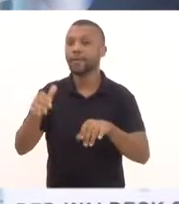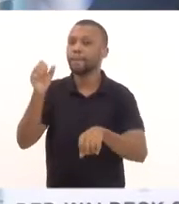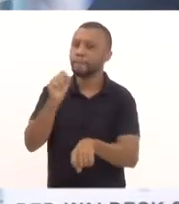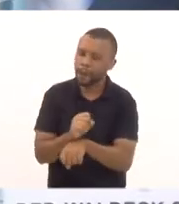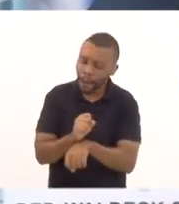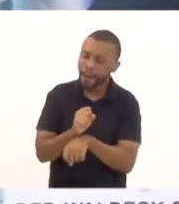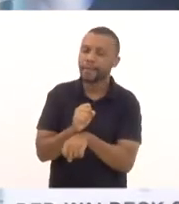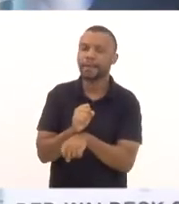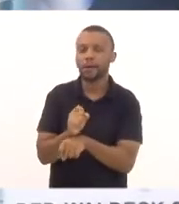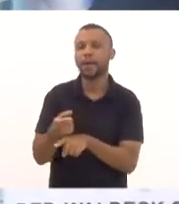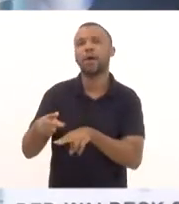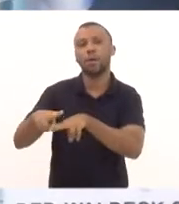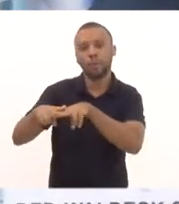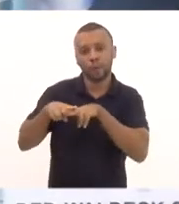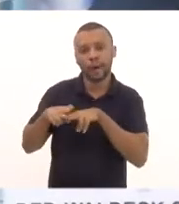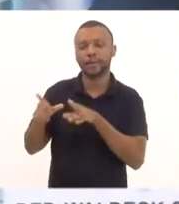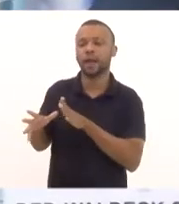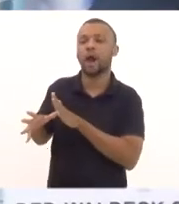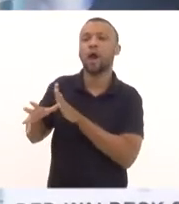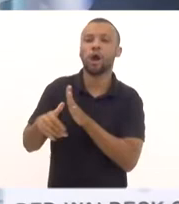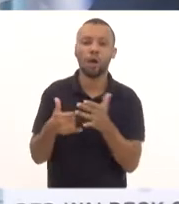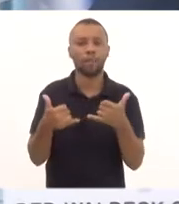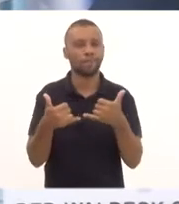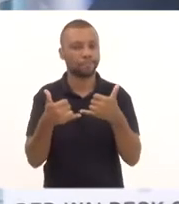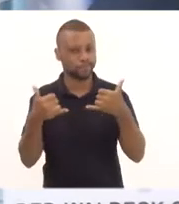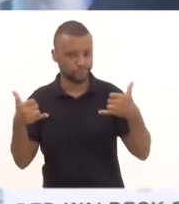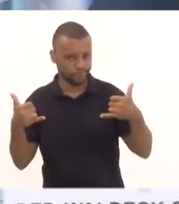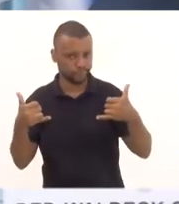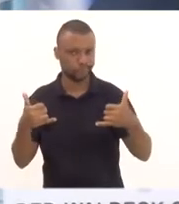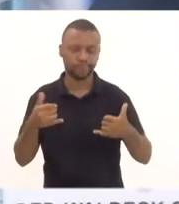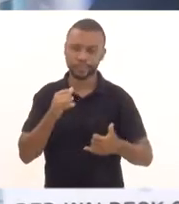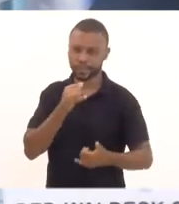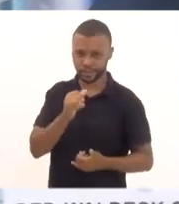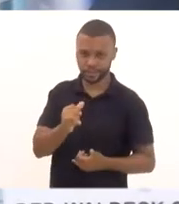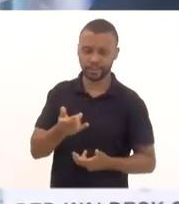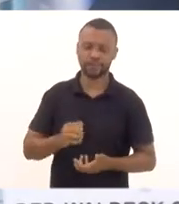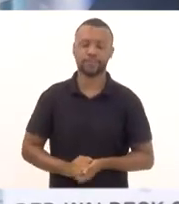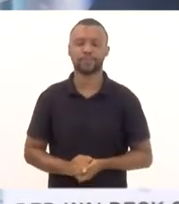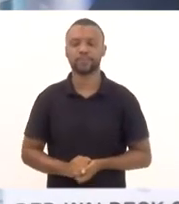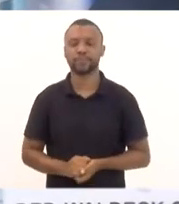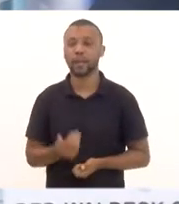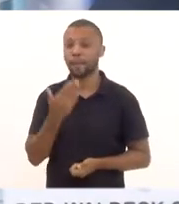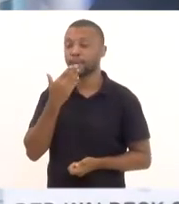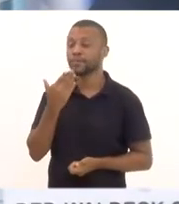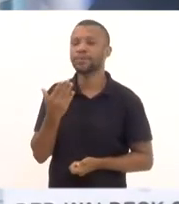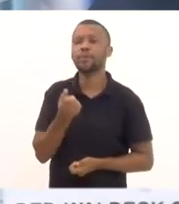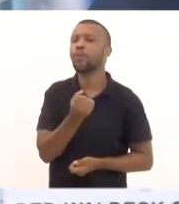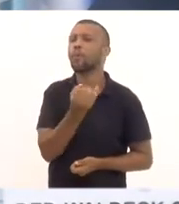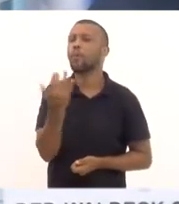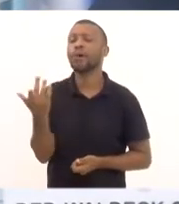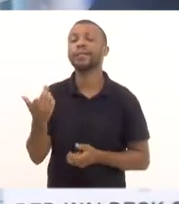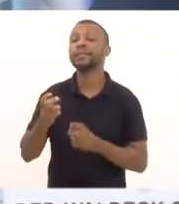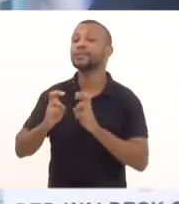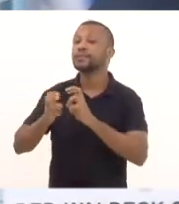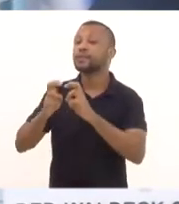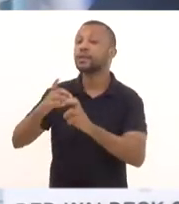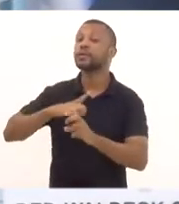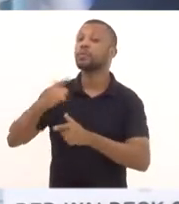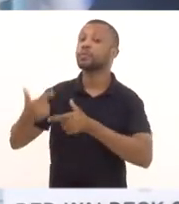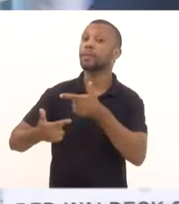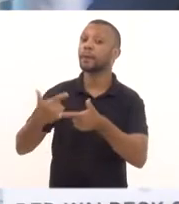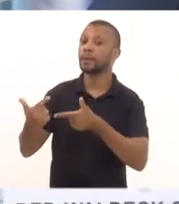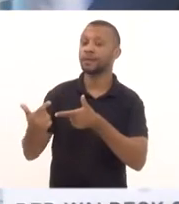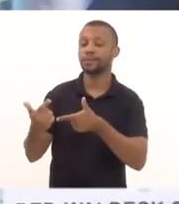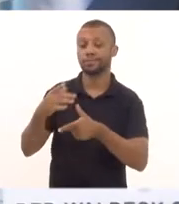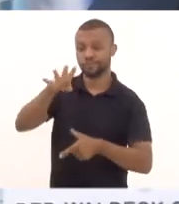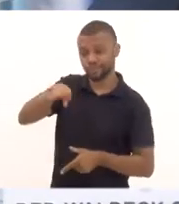devido essa questão do surto Oi Rê queria levantamento de quantas composições estão operando diretamente na linha do trem que a